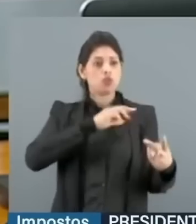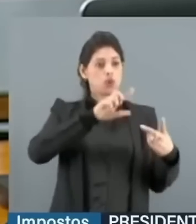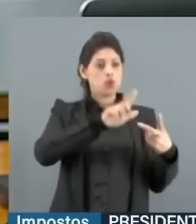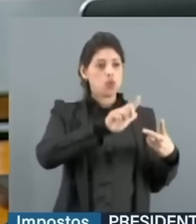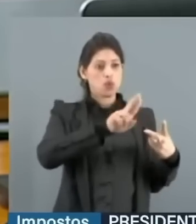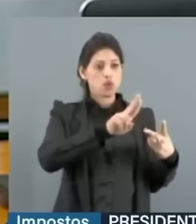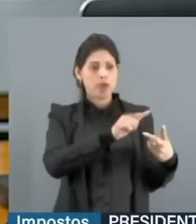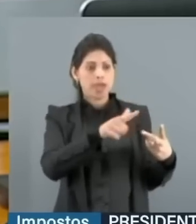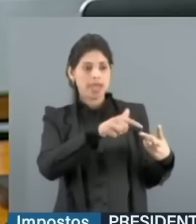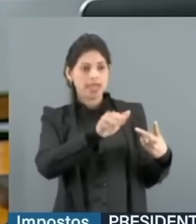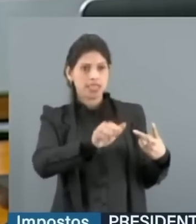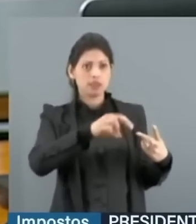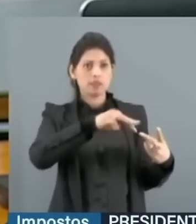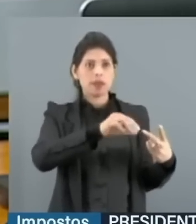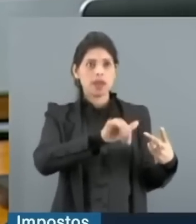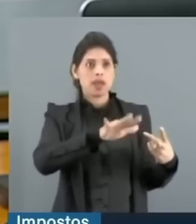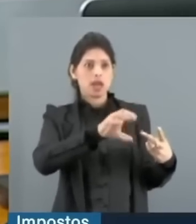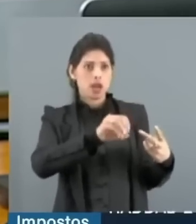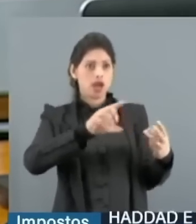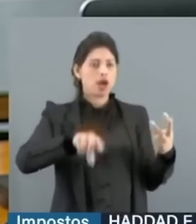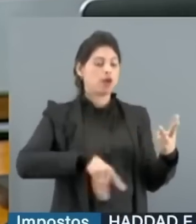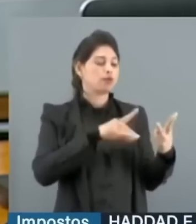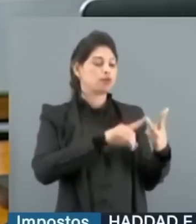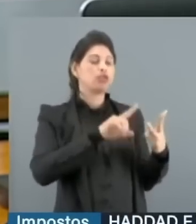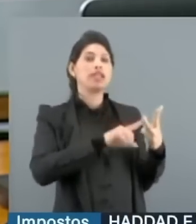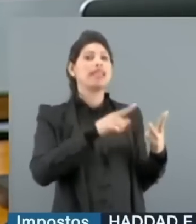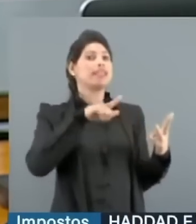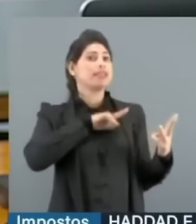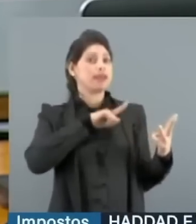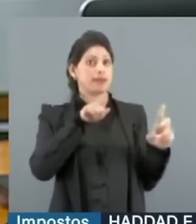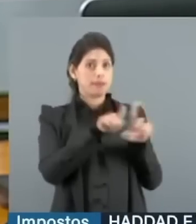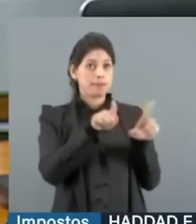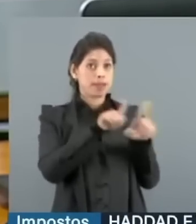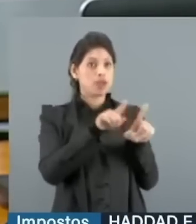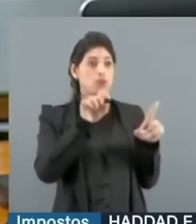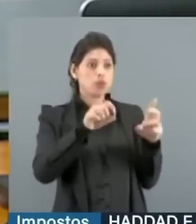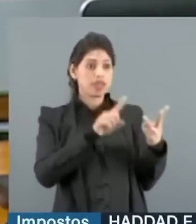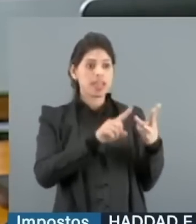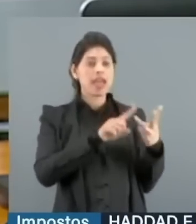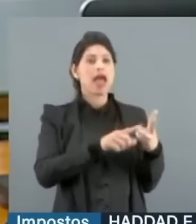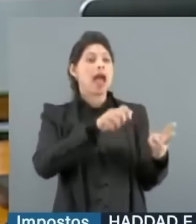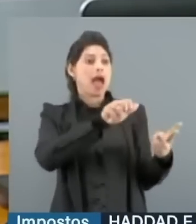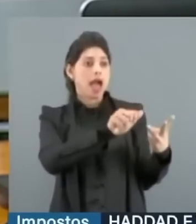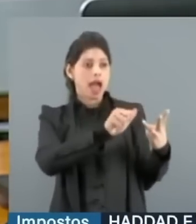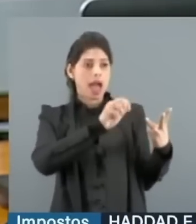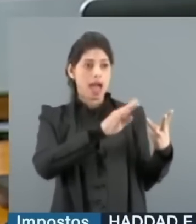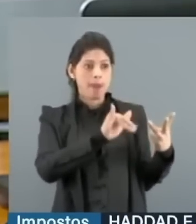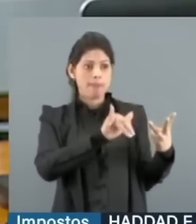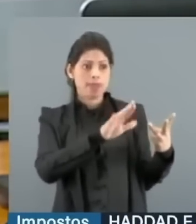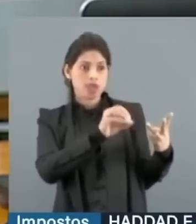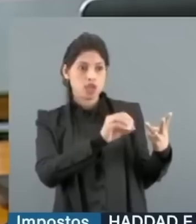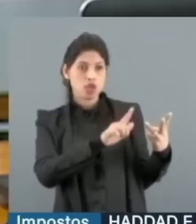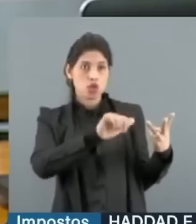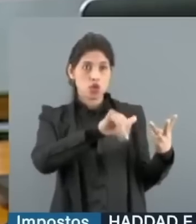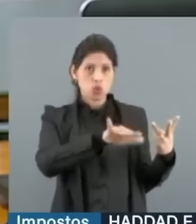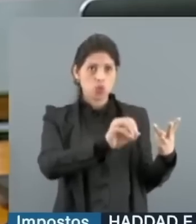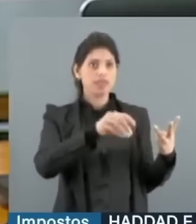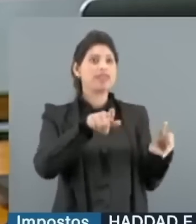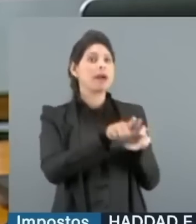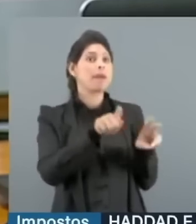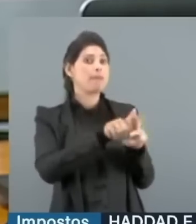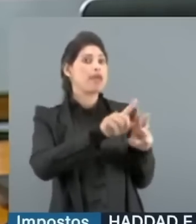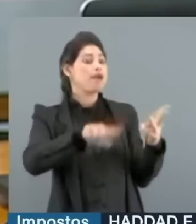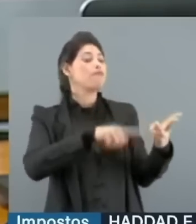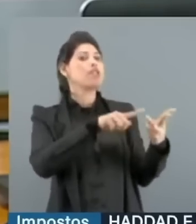deputado Abílio, numa tentativa infantil de constranger um parlamentar que usa o seu direito de fala, que aguarda durante muito tempo, fica gravando o